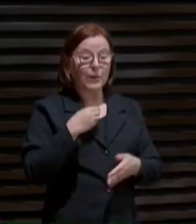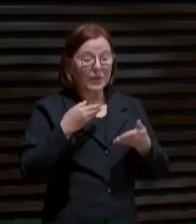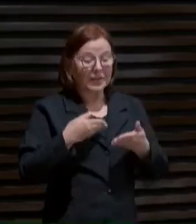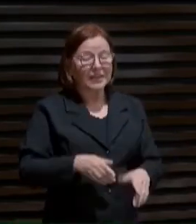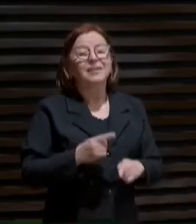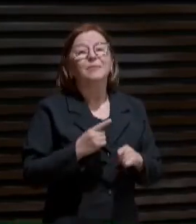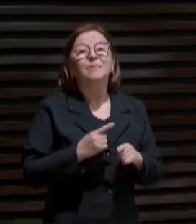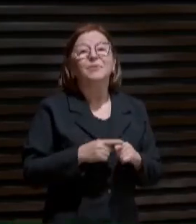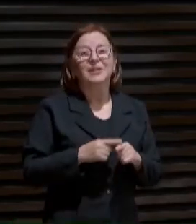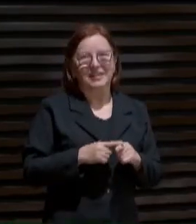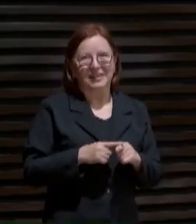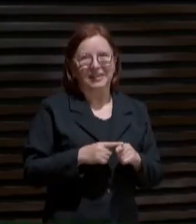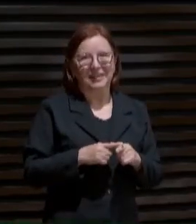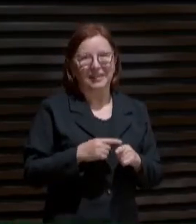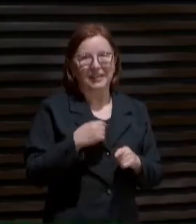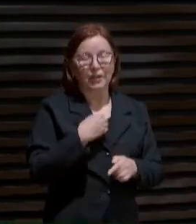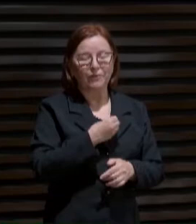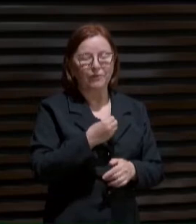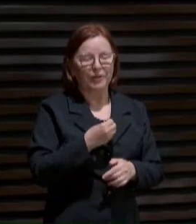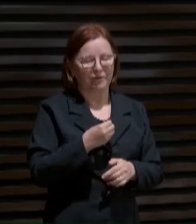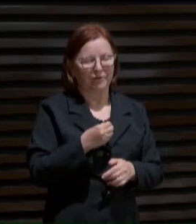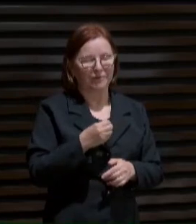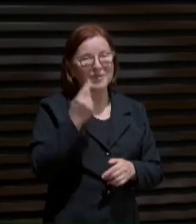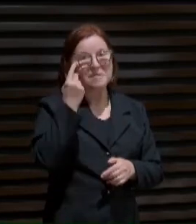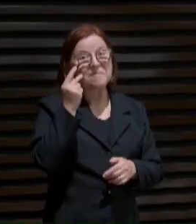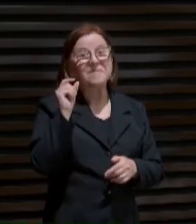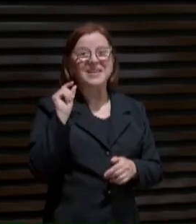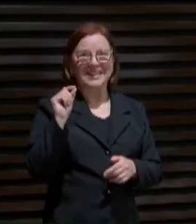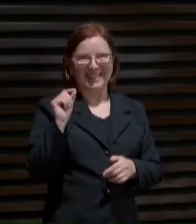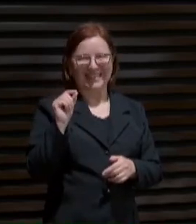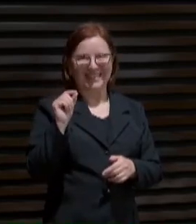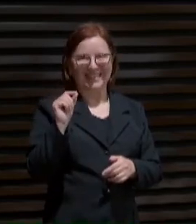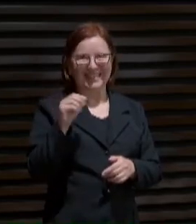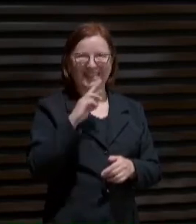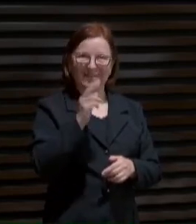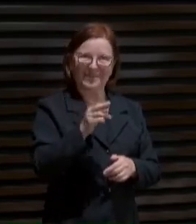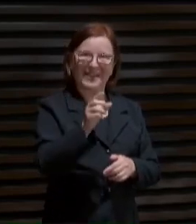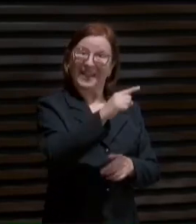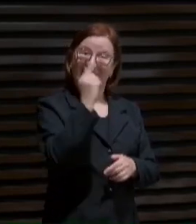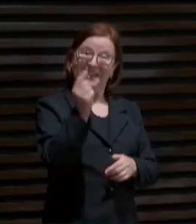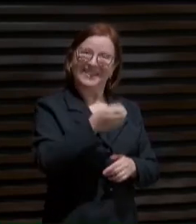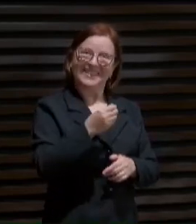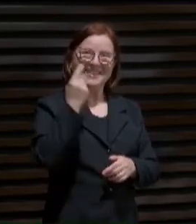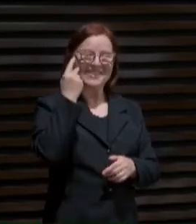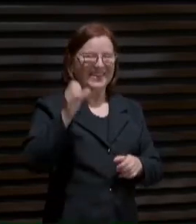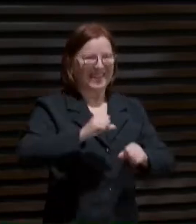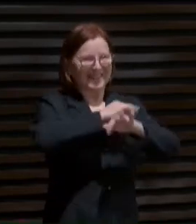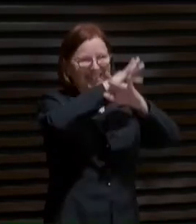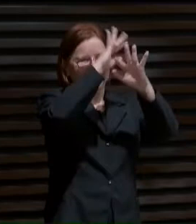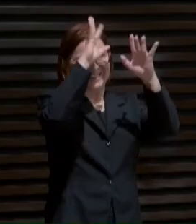para quê que eu vivo a resposta das escrituras é Clara nós vivemos para a glória de